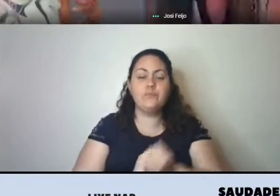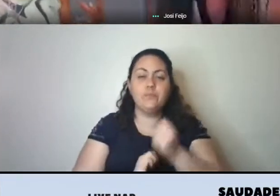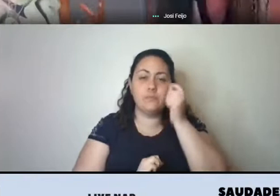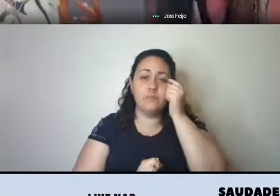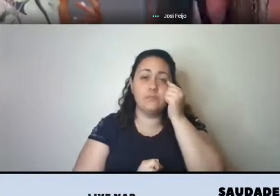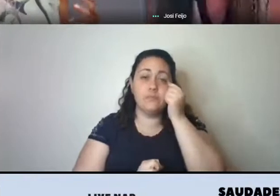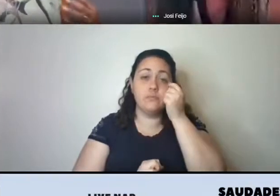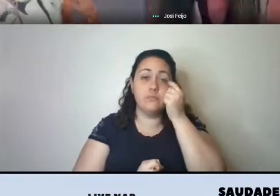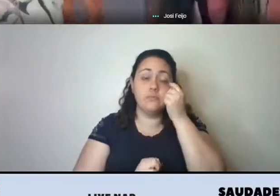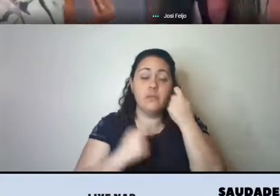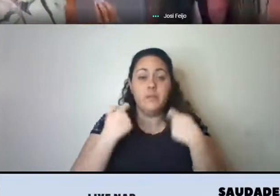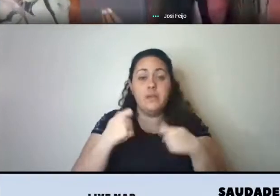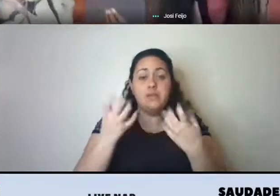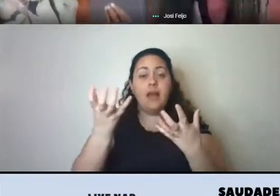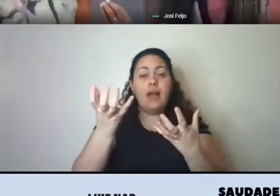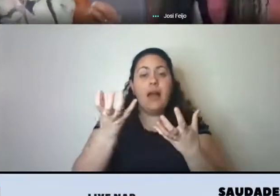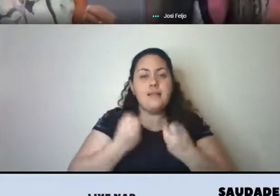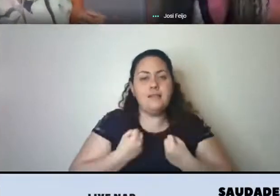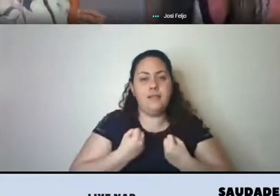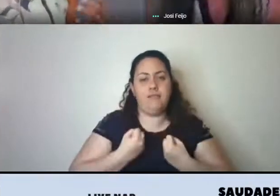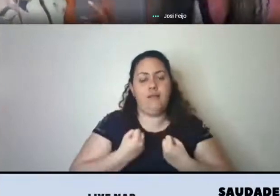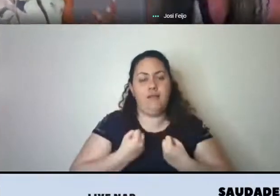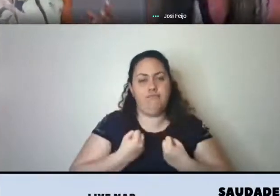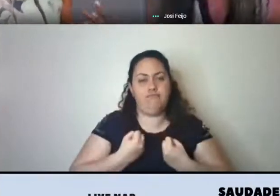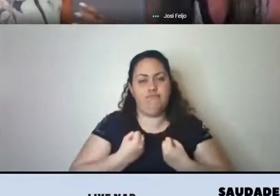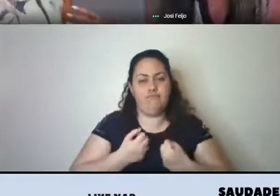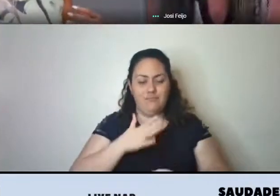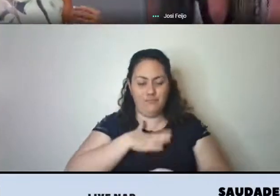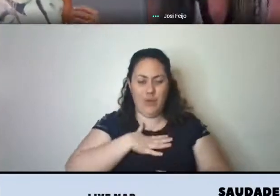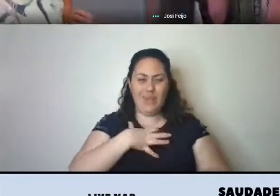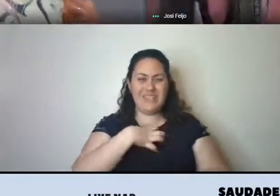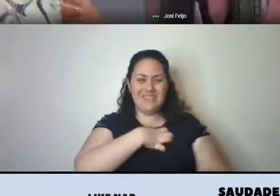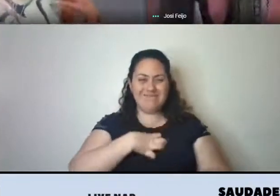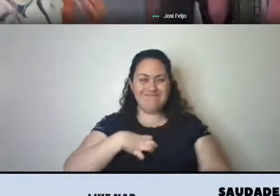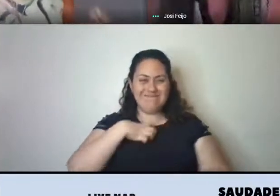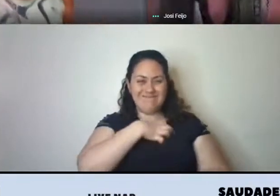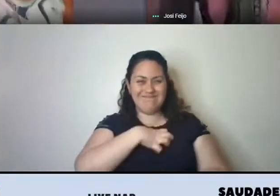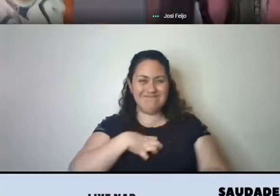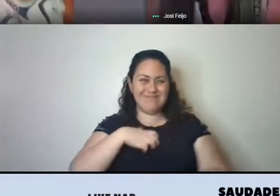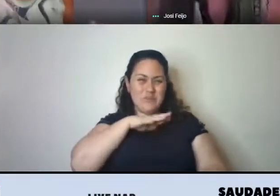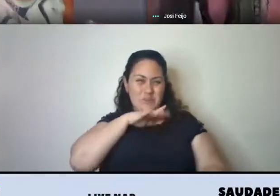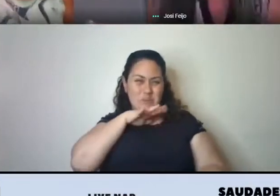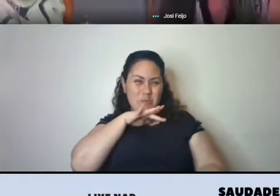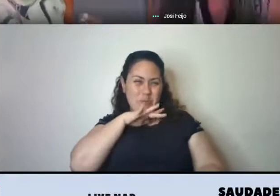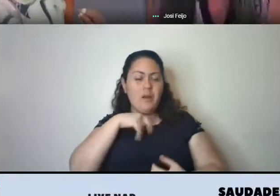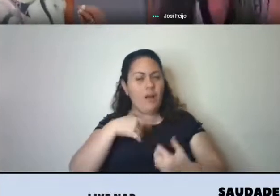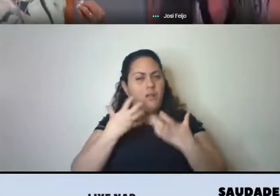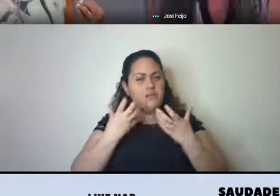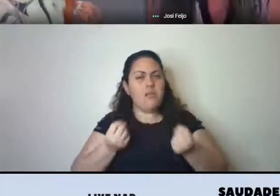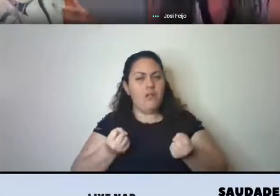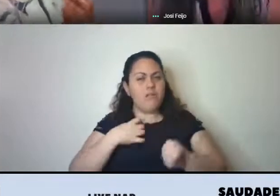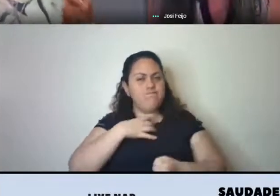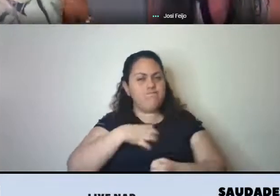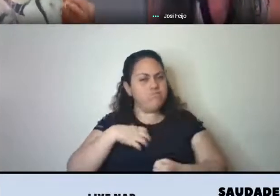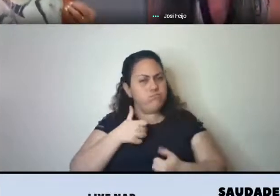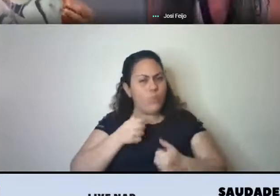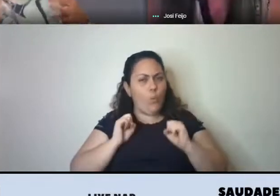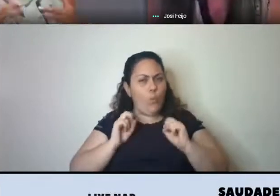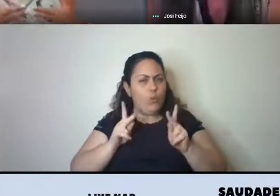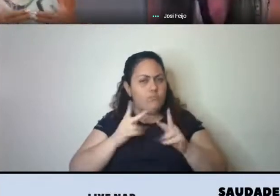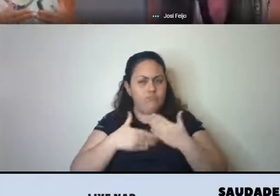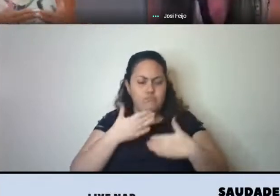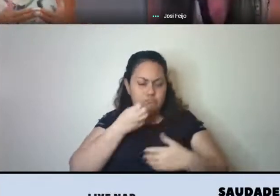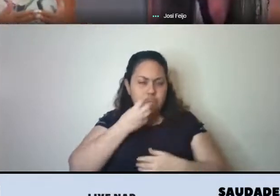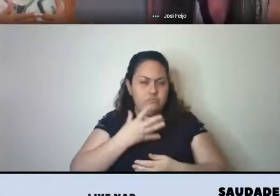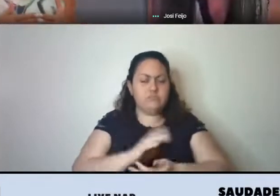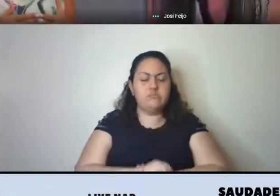acolher os sentimentos ruins, né? Acolher que podemos sentir isso e tá tudo bem, não